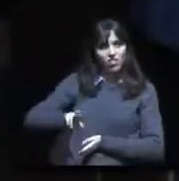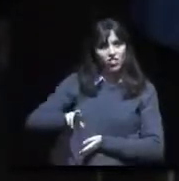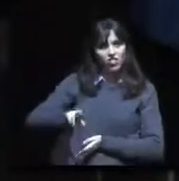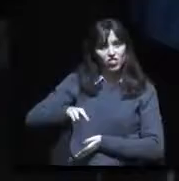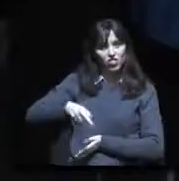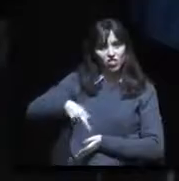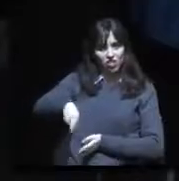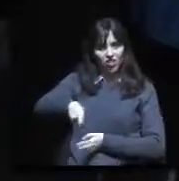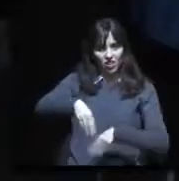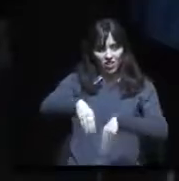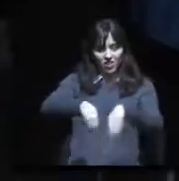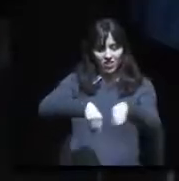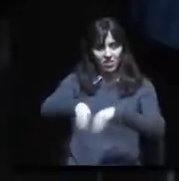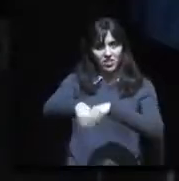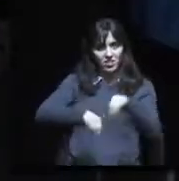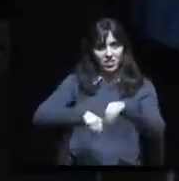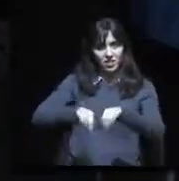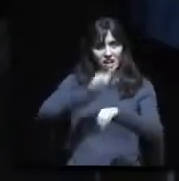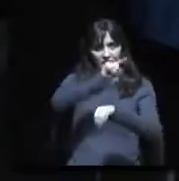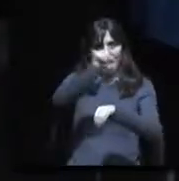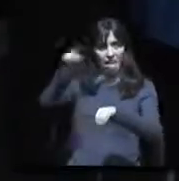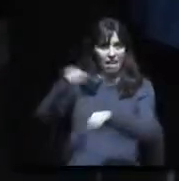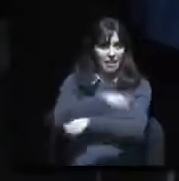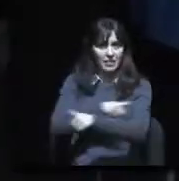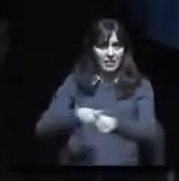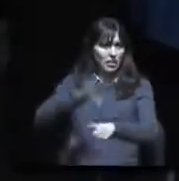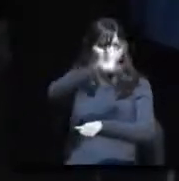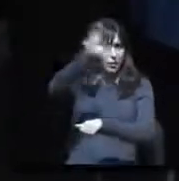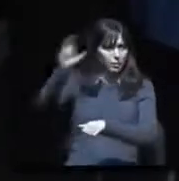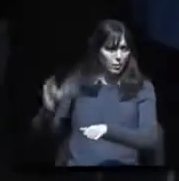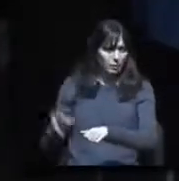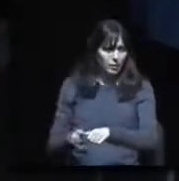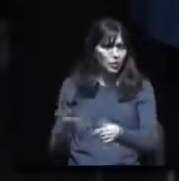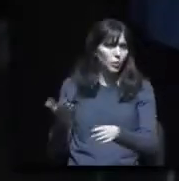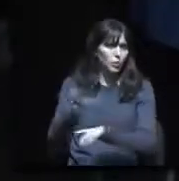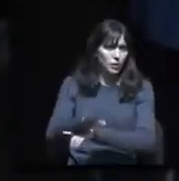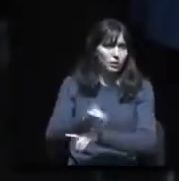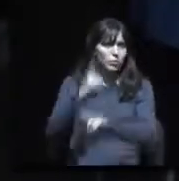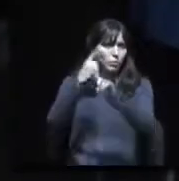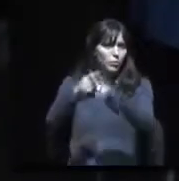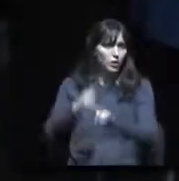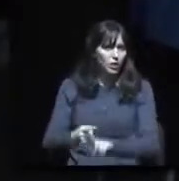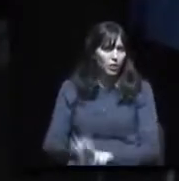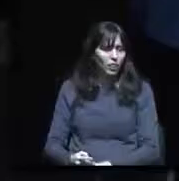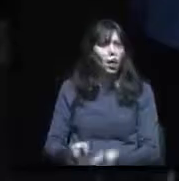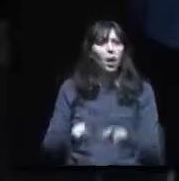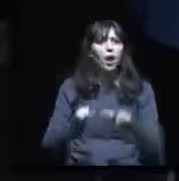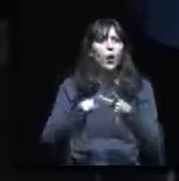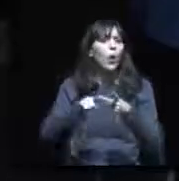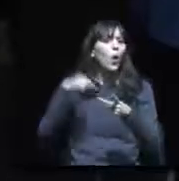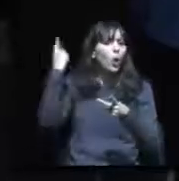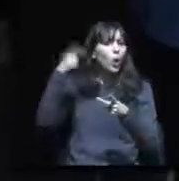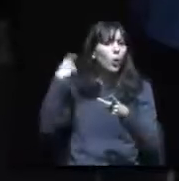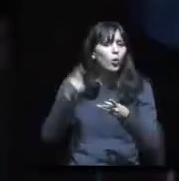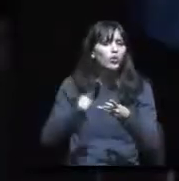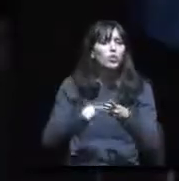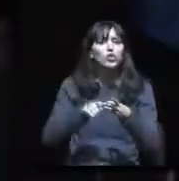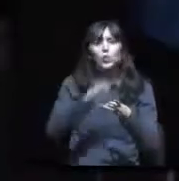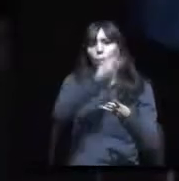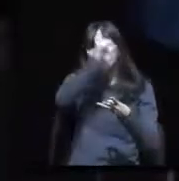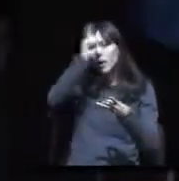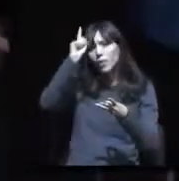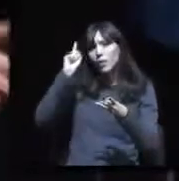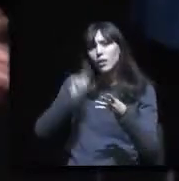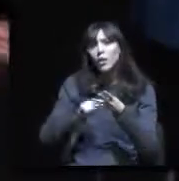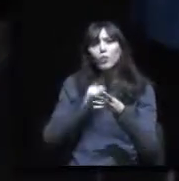comum desde há décadas em várias cidades de diversos países, como Amsterdão, Londres, Madrid, Moscovo ou Nova Iorque. Entendemos que fomentar